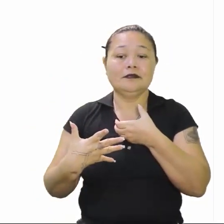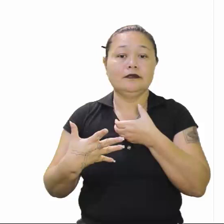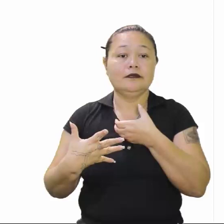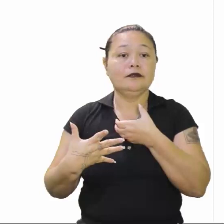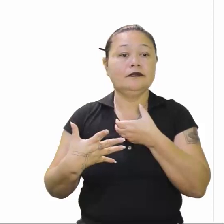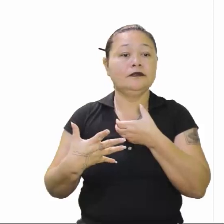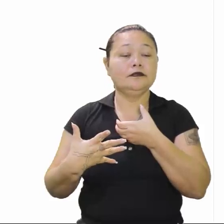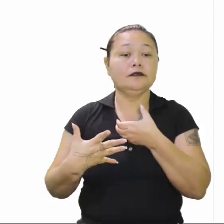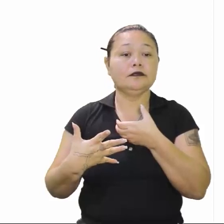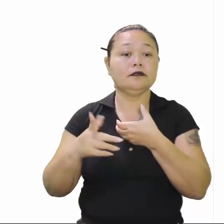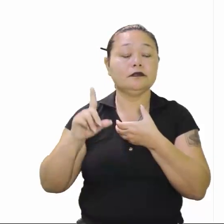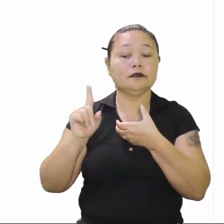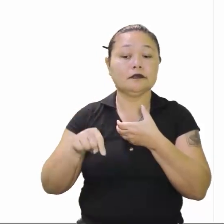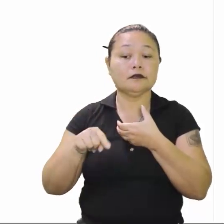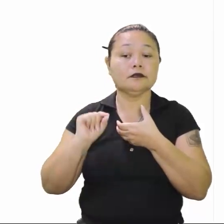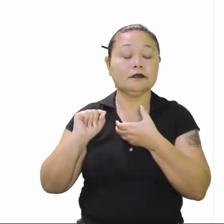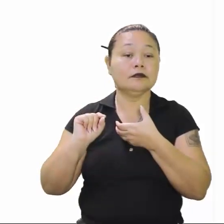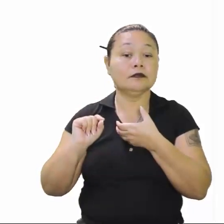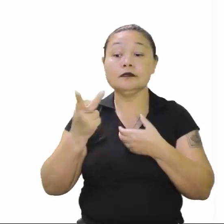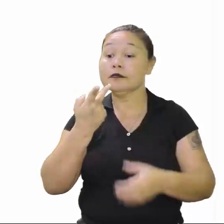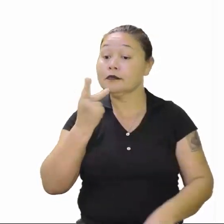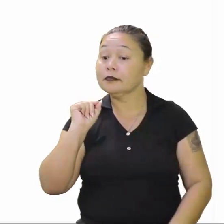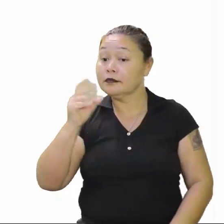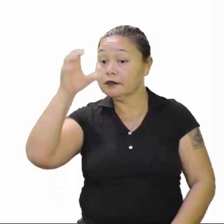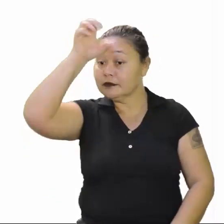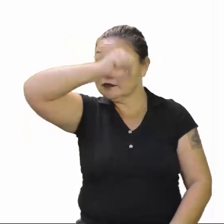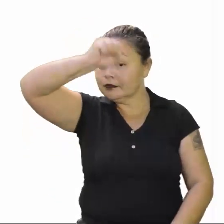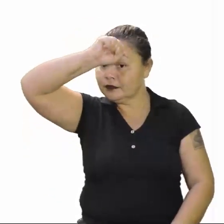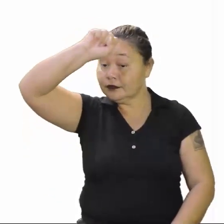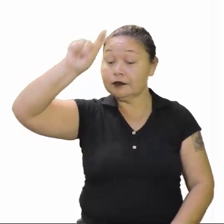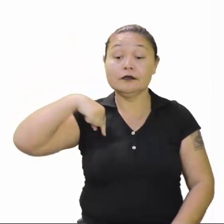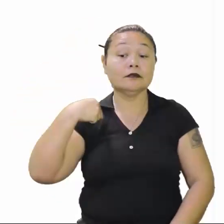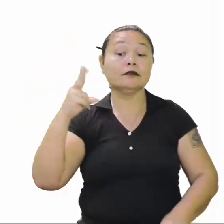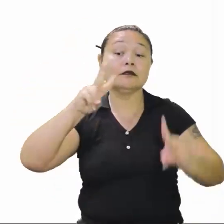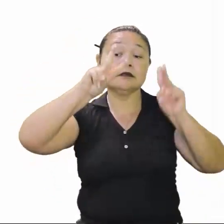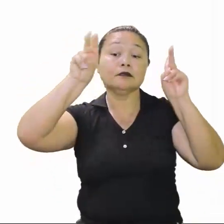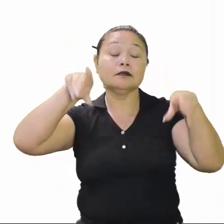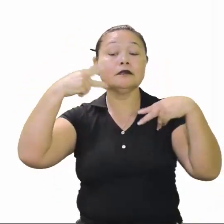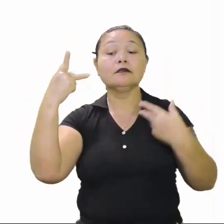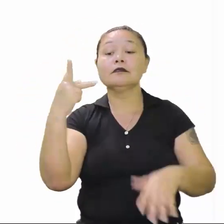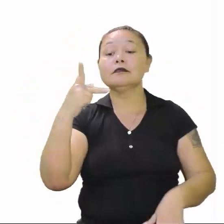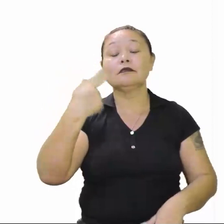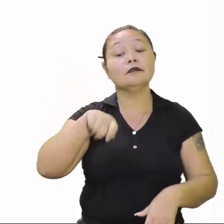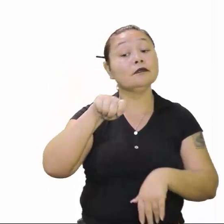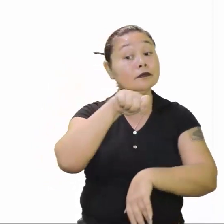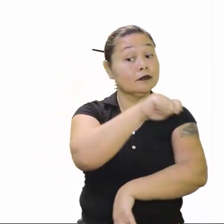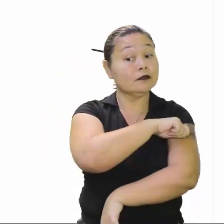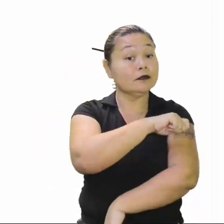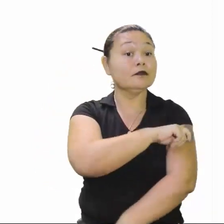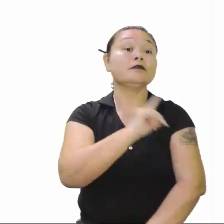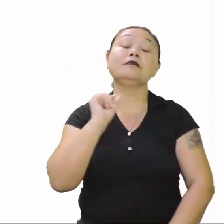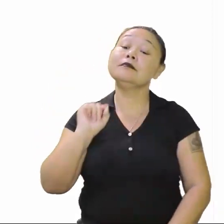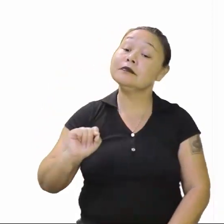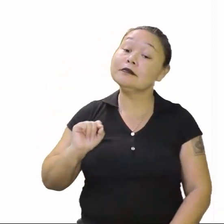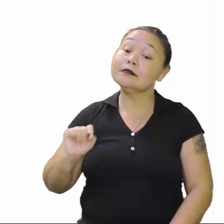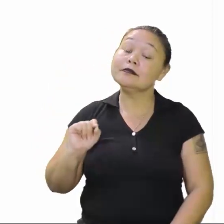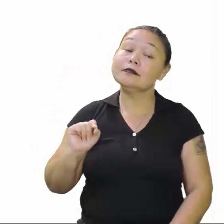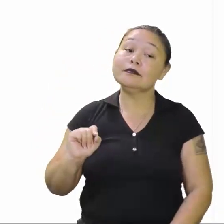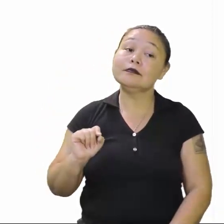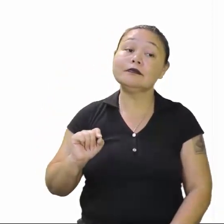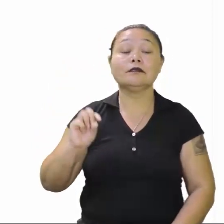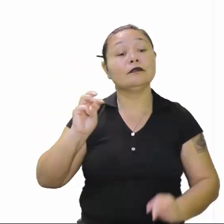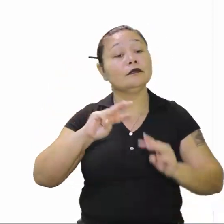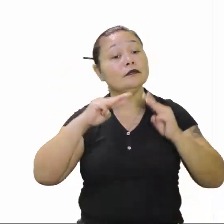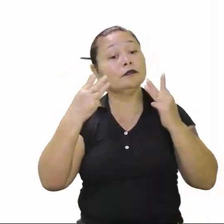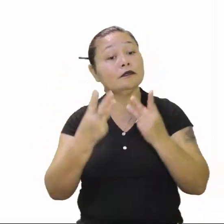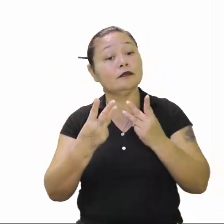E o que nós aprendemos, o que nós abordamos para você, meu caro aluno, foi que massa